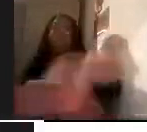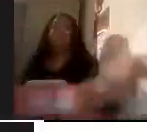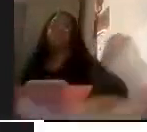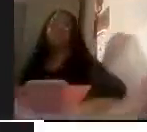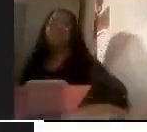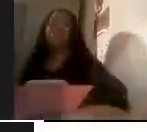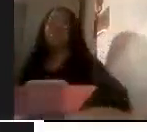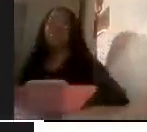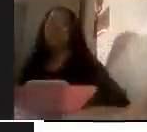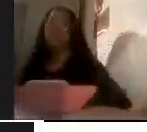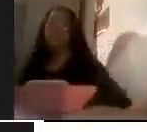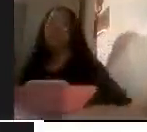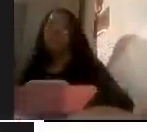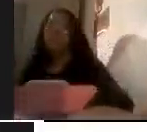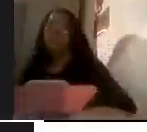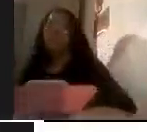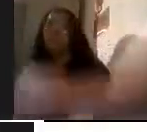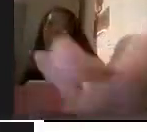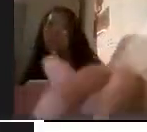A termo.